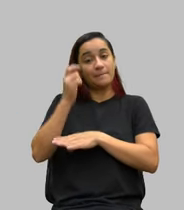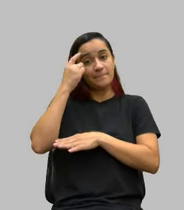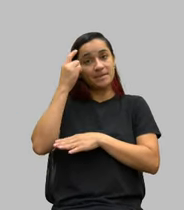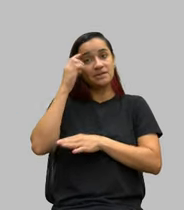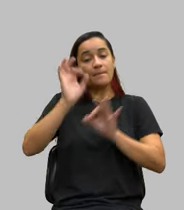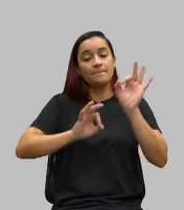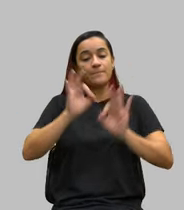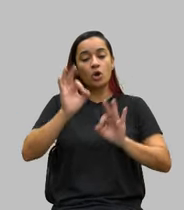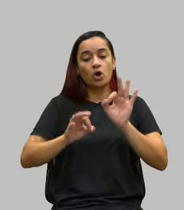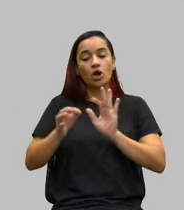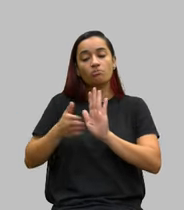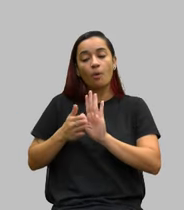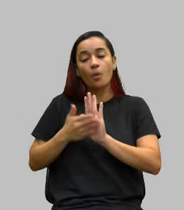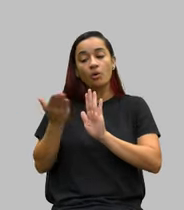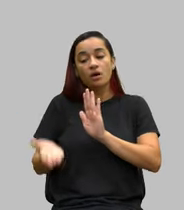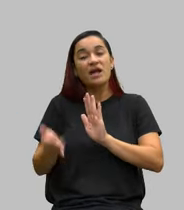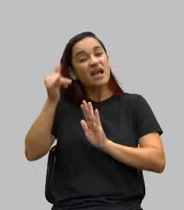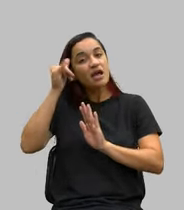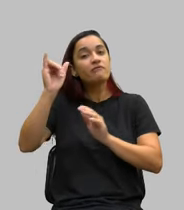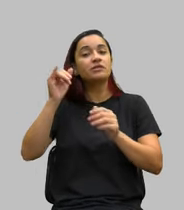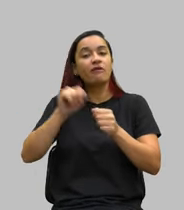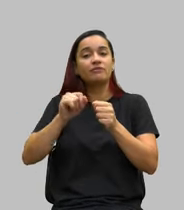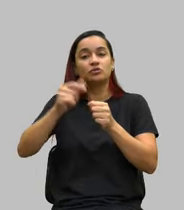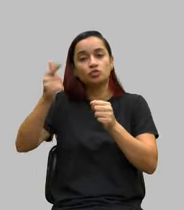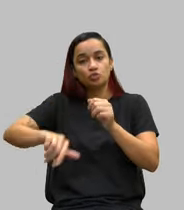praticar novas infrações penais